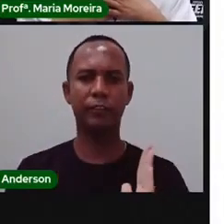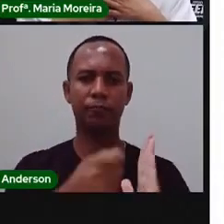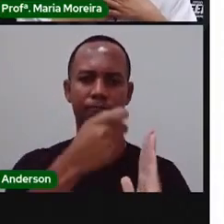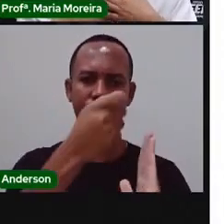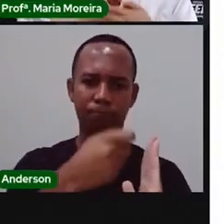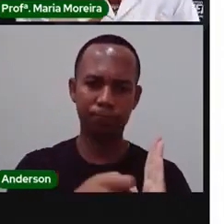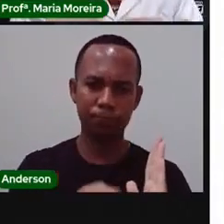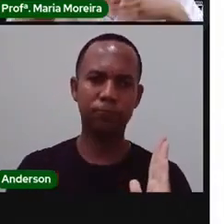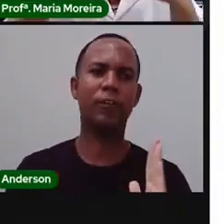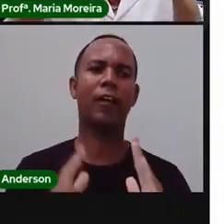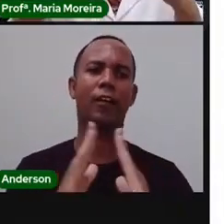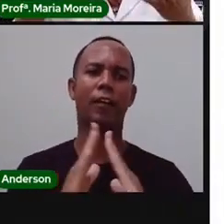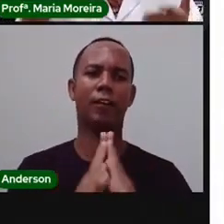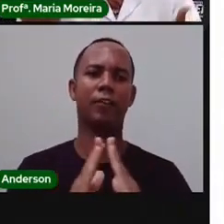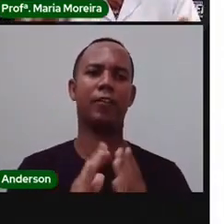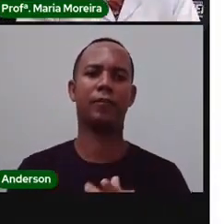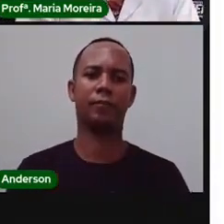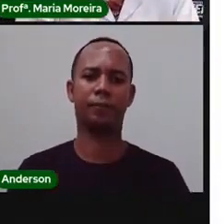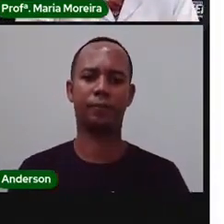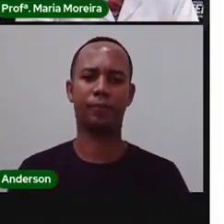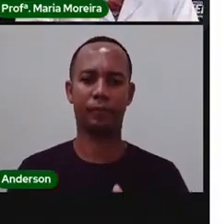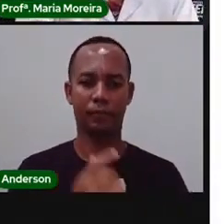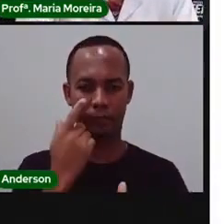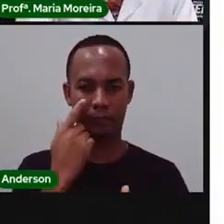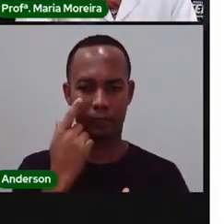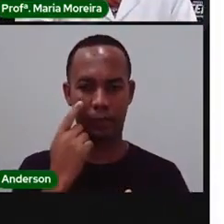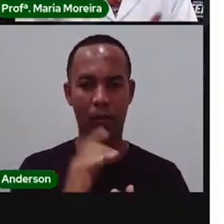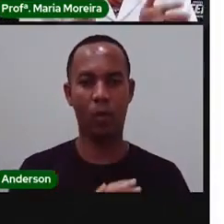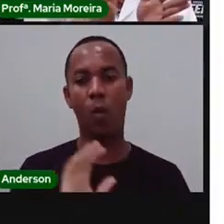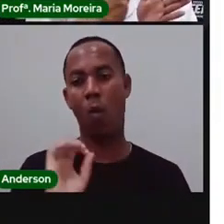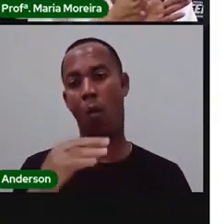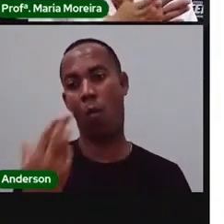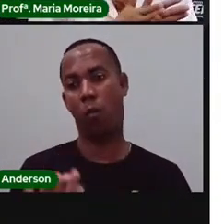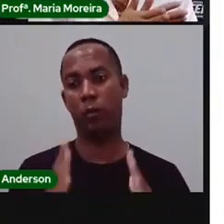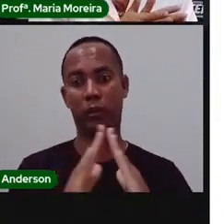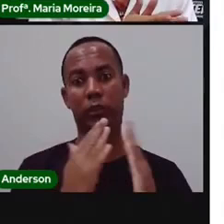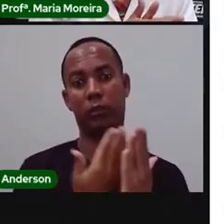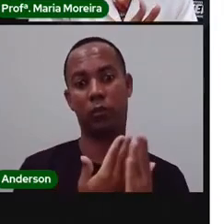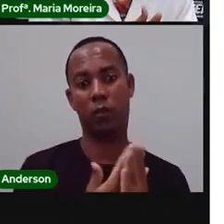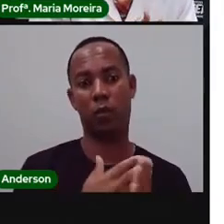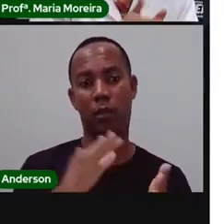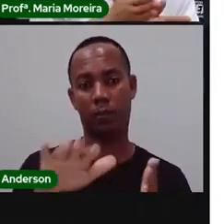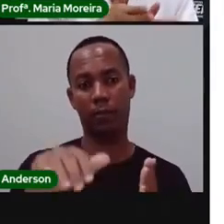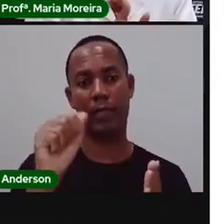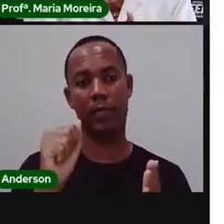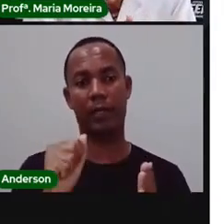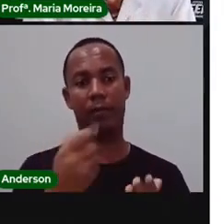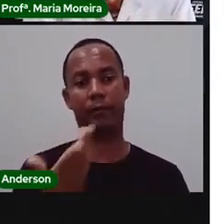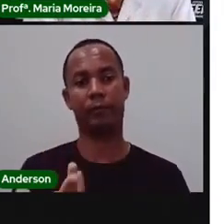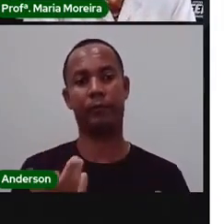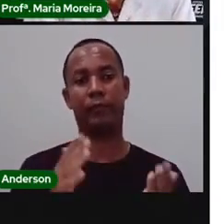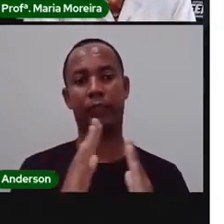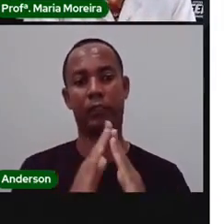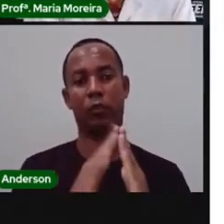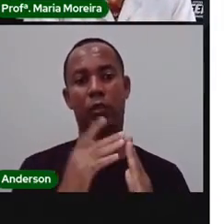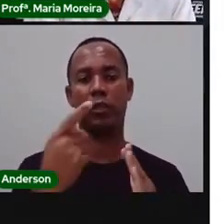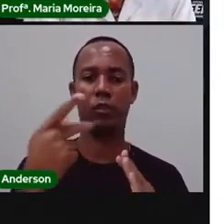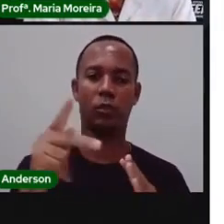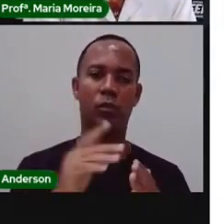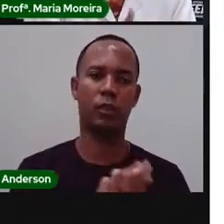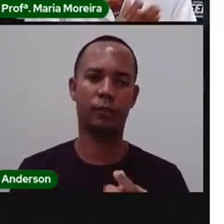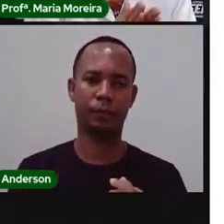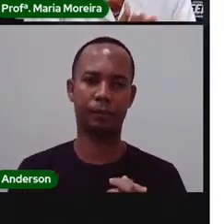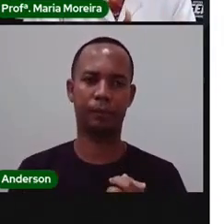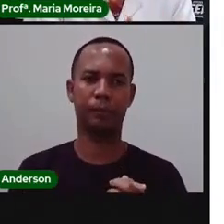aqui com vocês, se é essa atividade que vocês irão receber na escola, se é a atividade que o professor ou a professora de vocês está